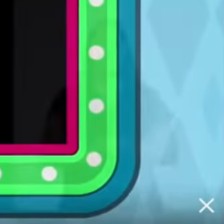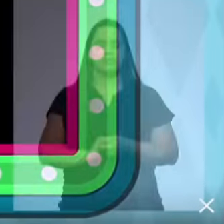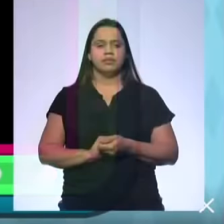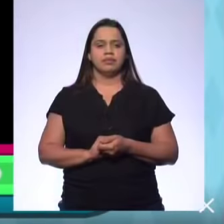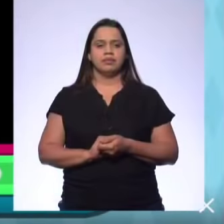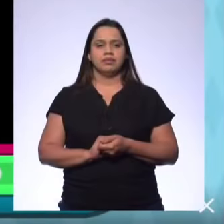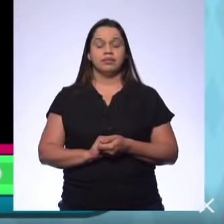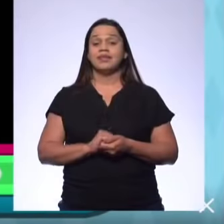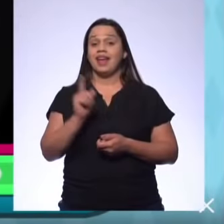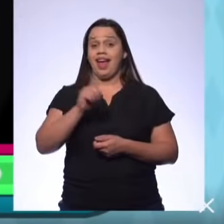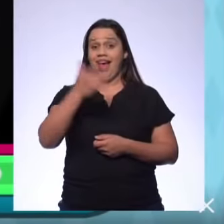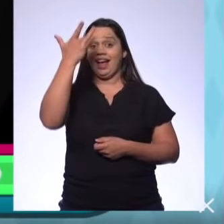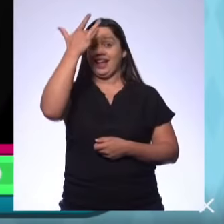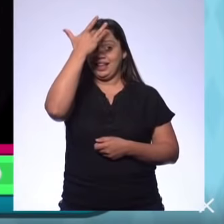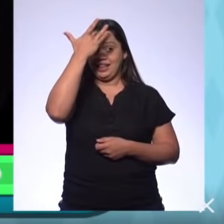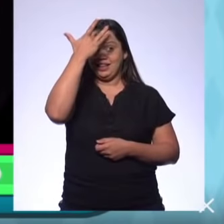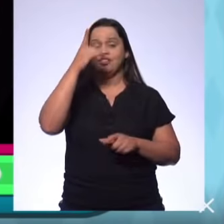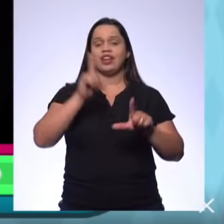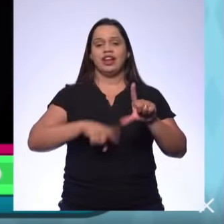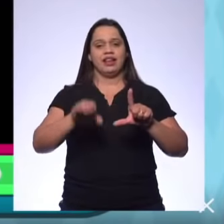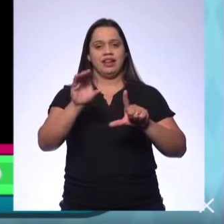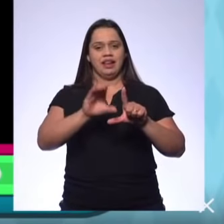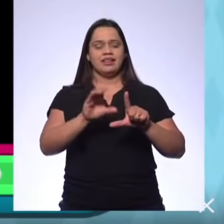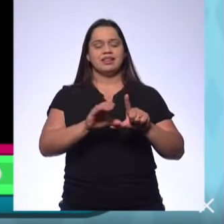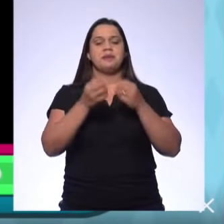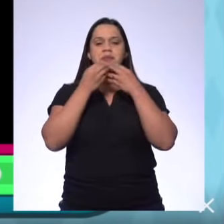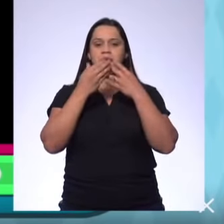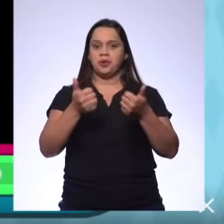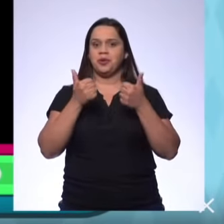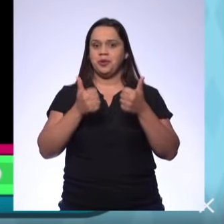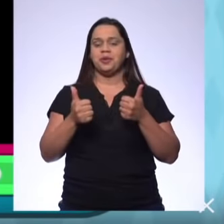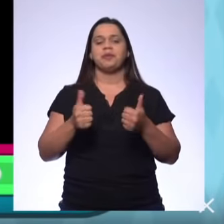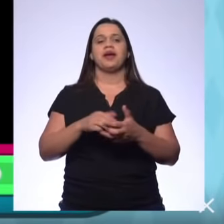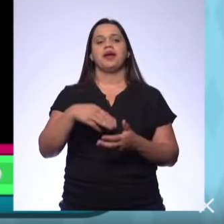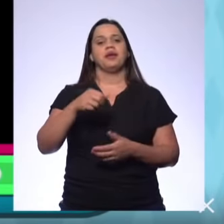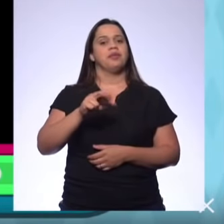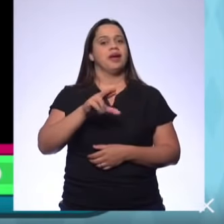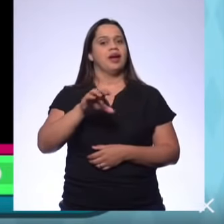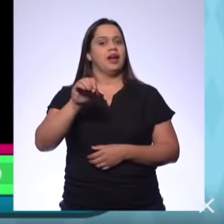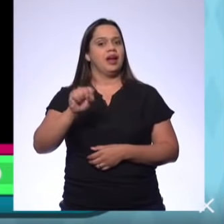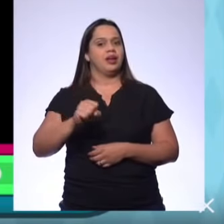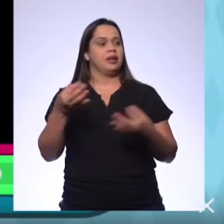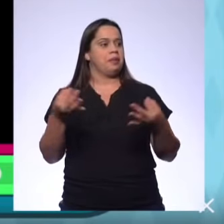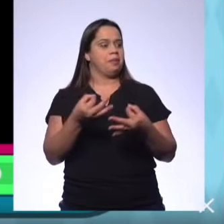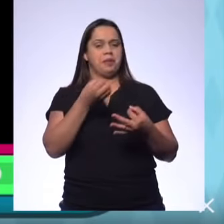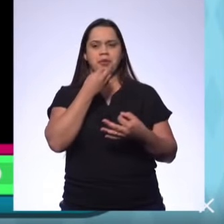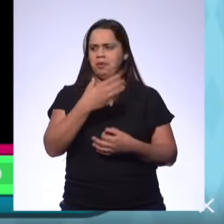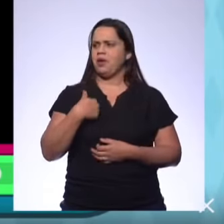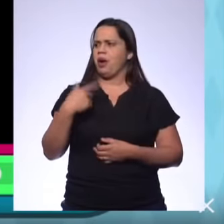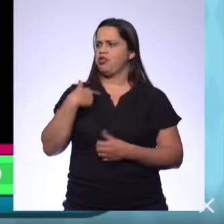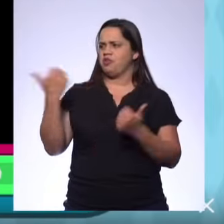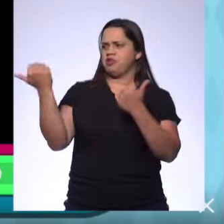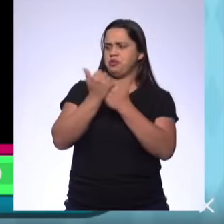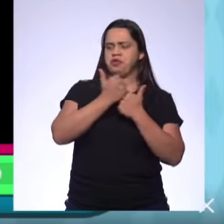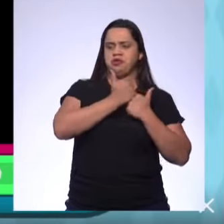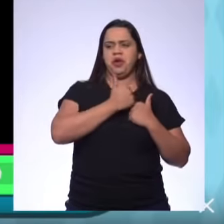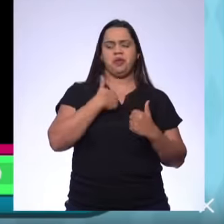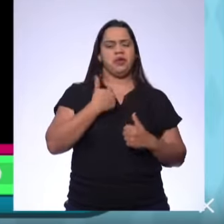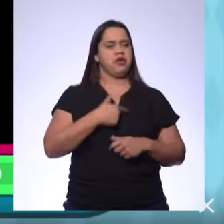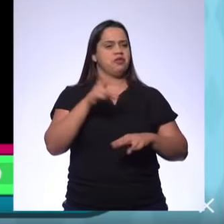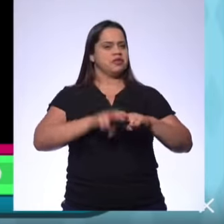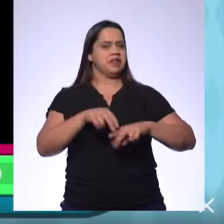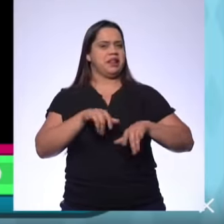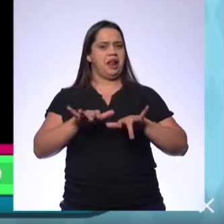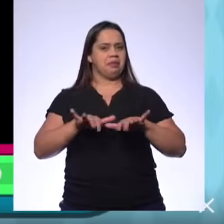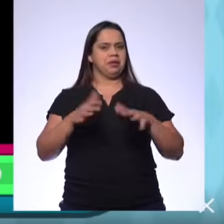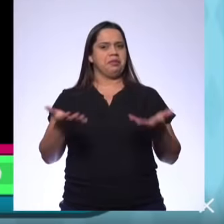Ah, será? Olha o Marcos, hein? Muito não bem. Sei não, acho que eu vou colocar o Marcos para dar aula no meu lugar e eu vou sentar ali.